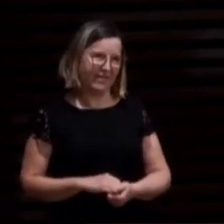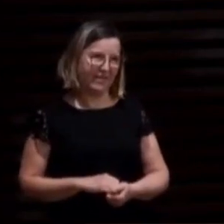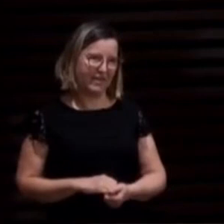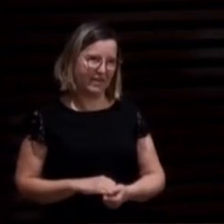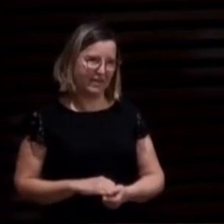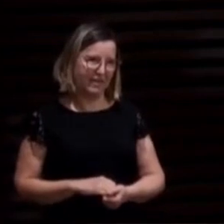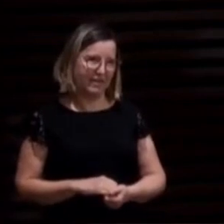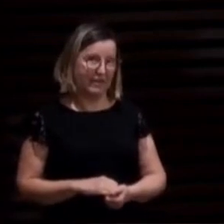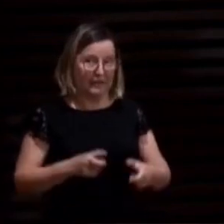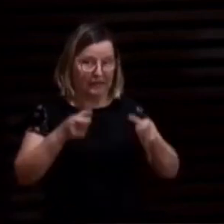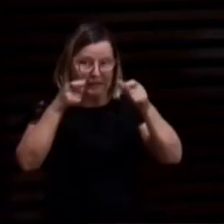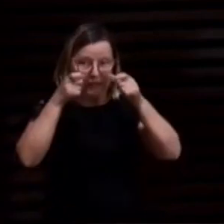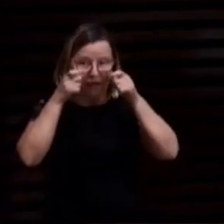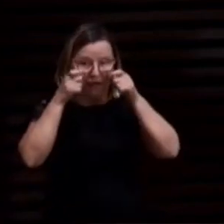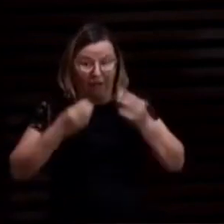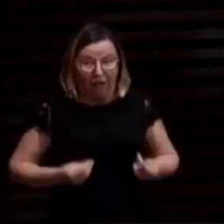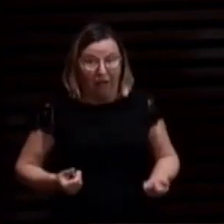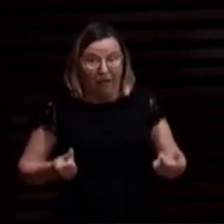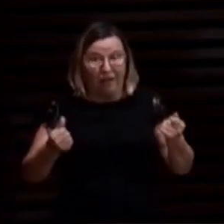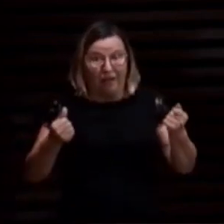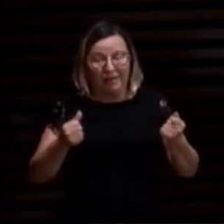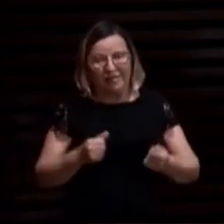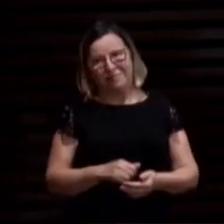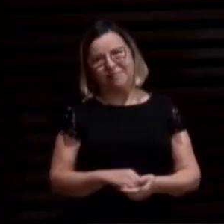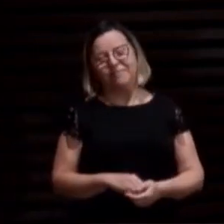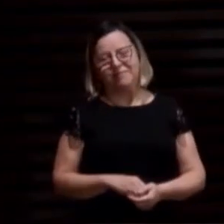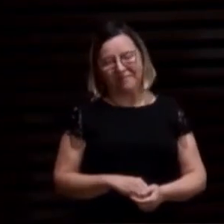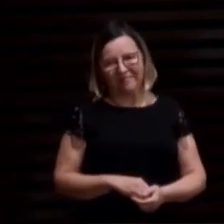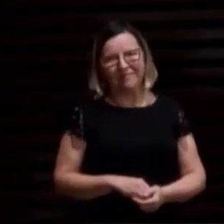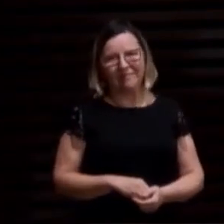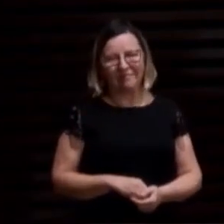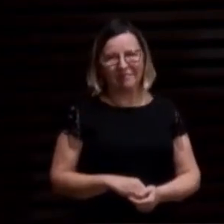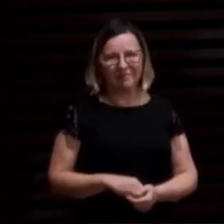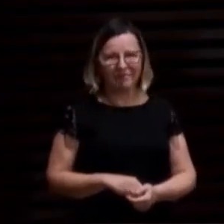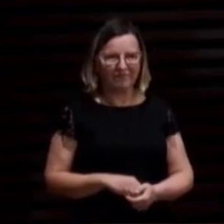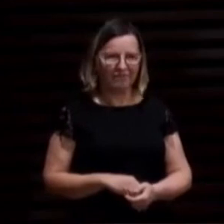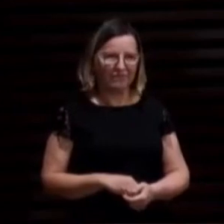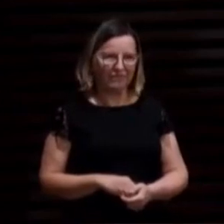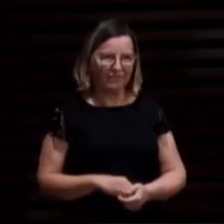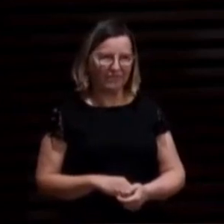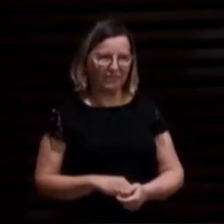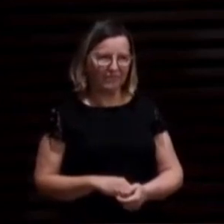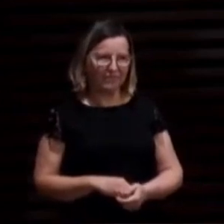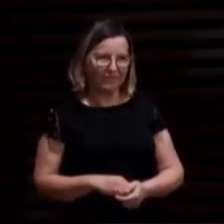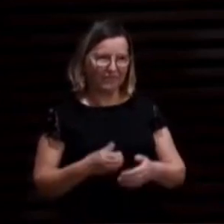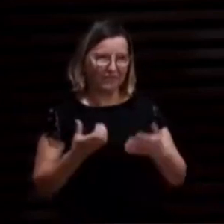E é a ganância, é a vantagem. É querer